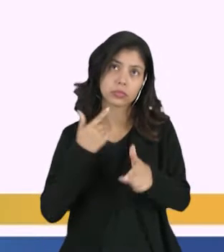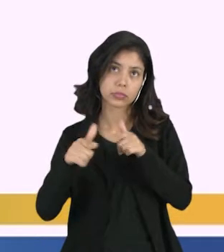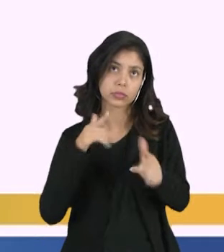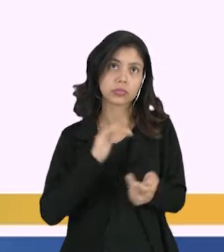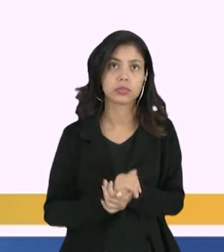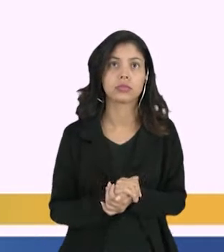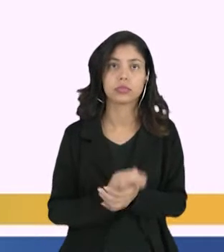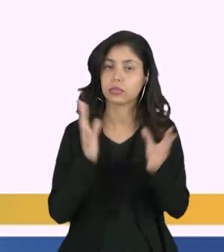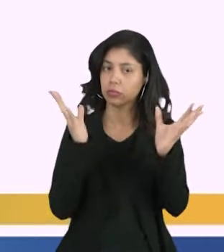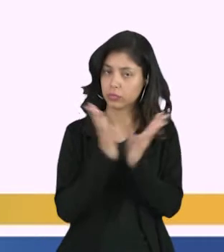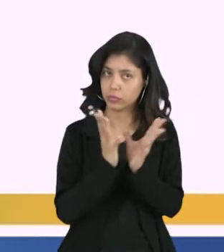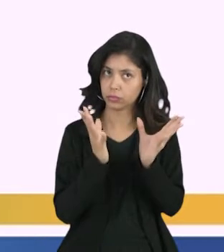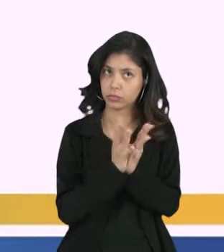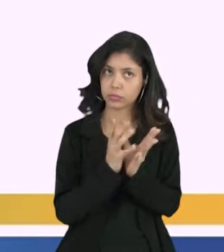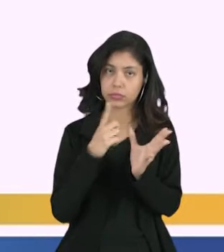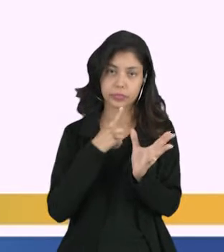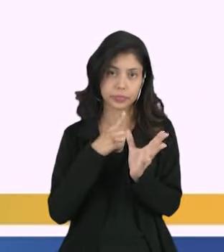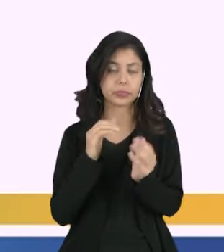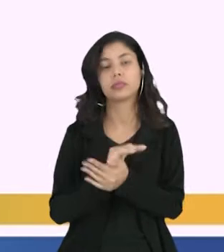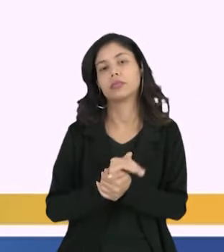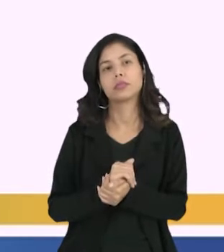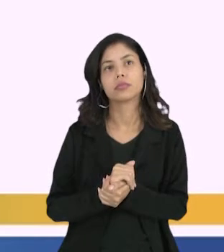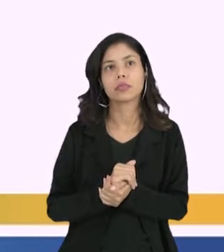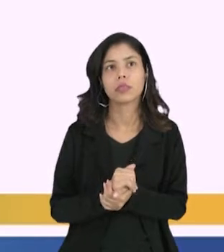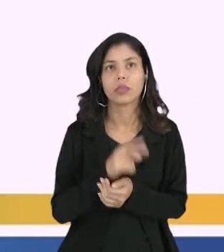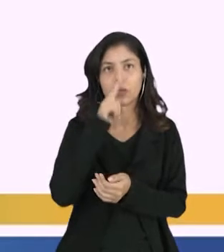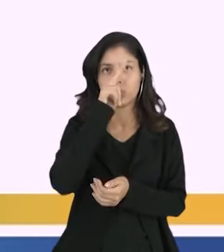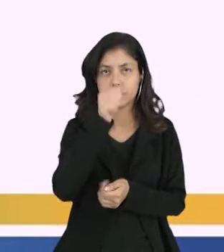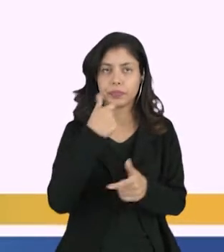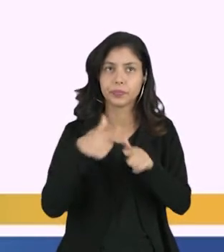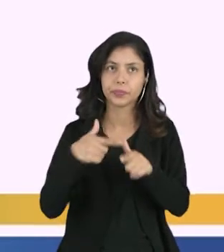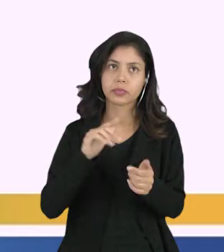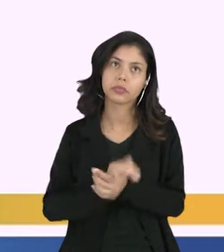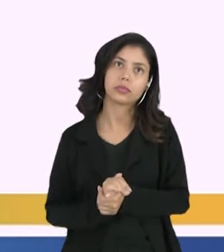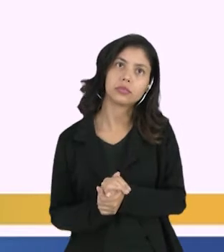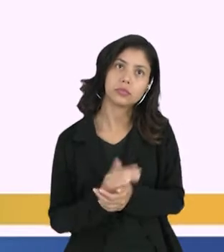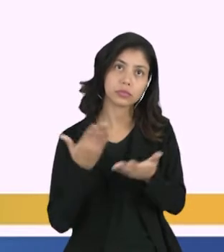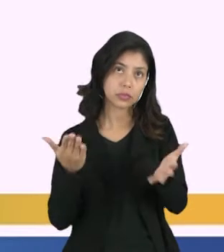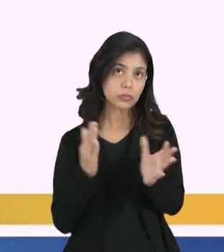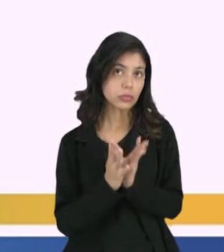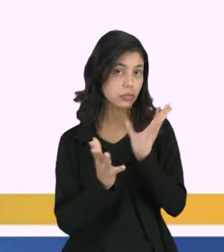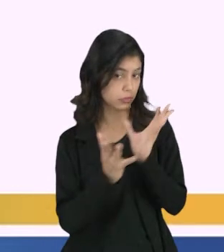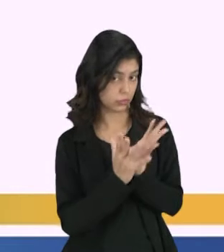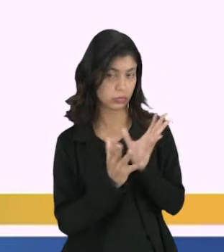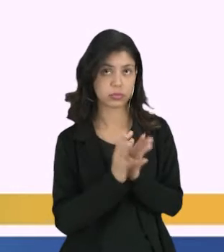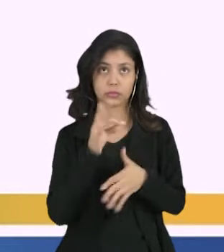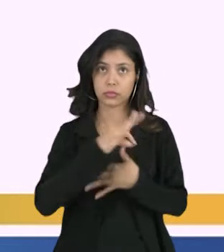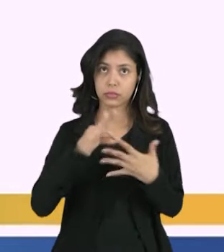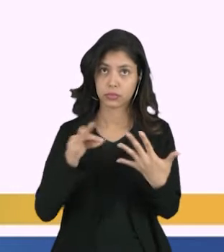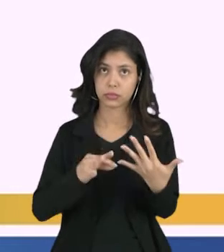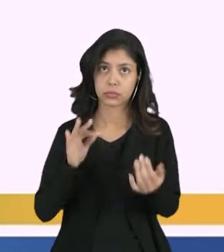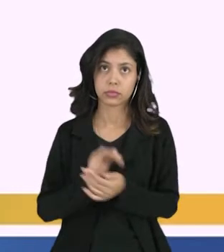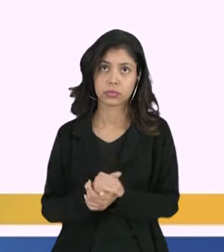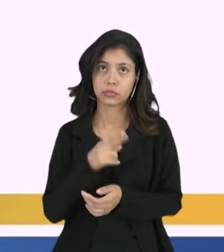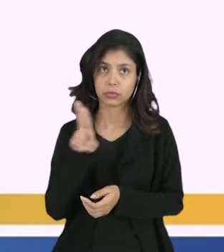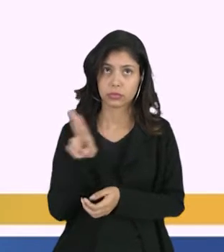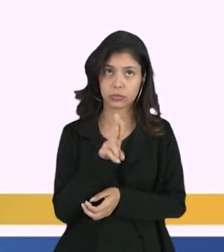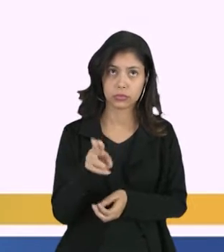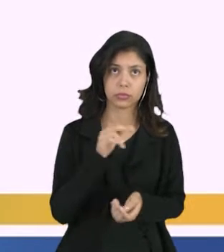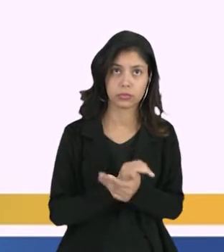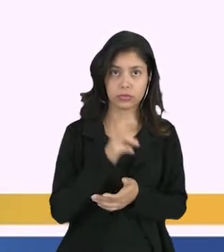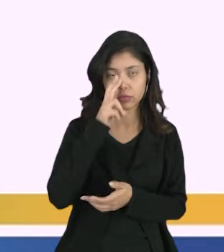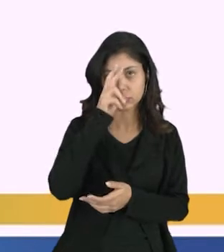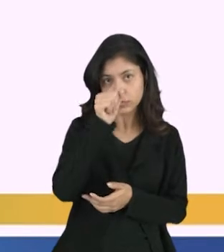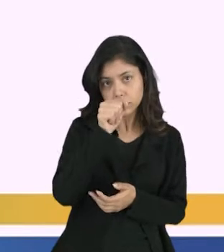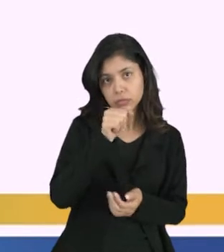força de trabalho, Temos que ter os meios e também a força do trabalho. Ao conjunto desses elementos, deu-se